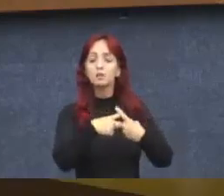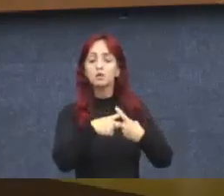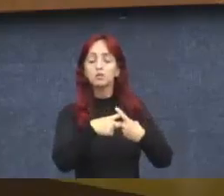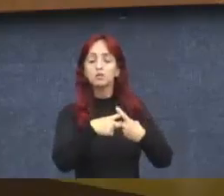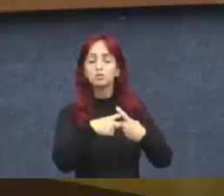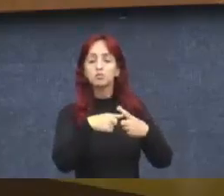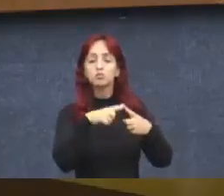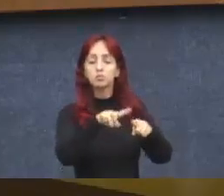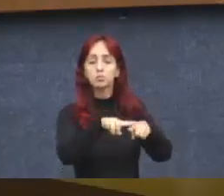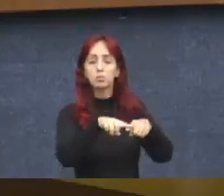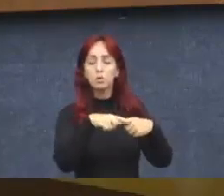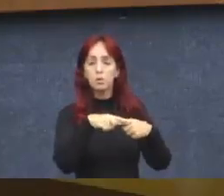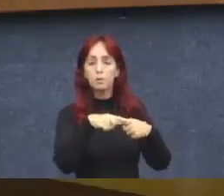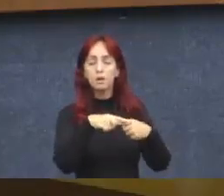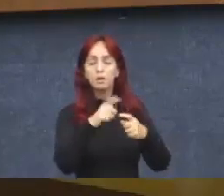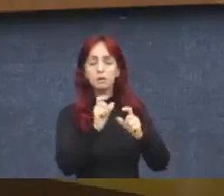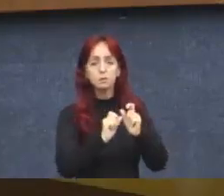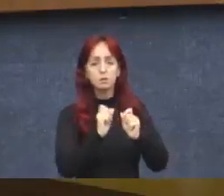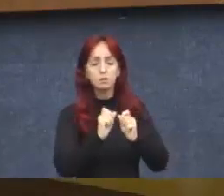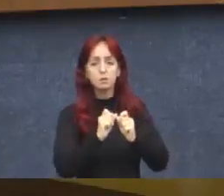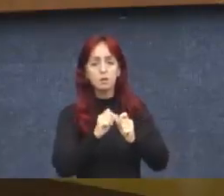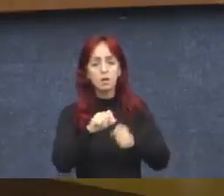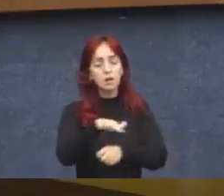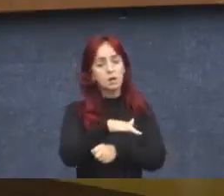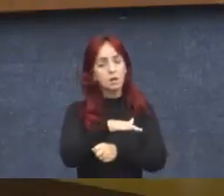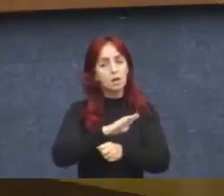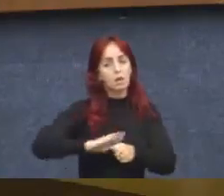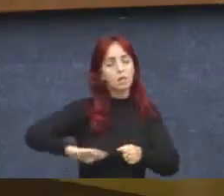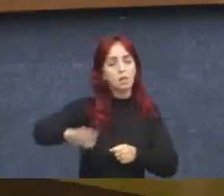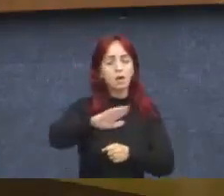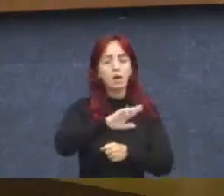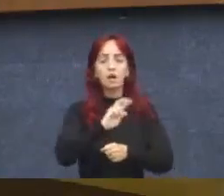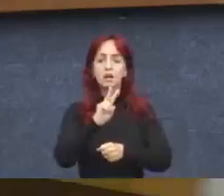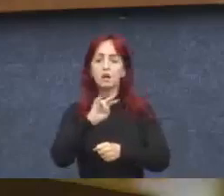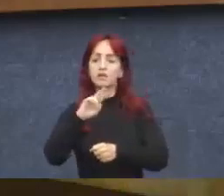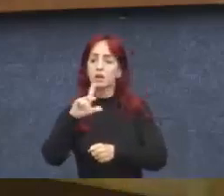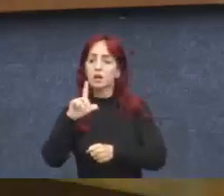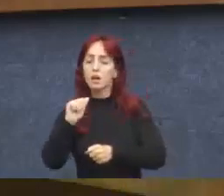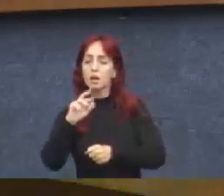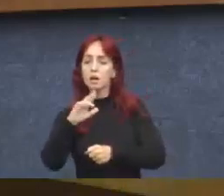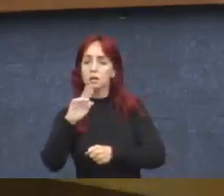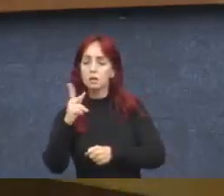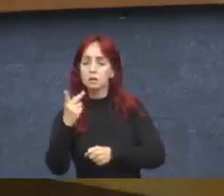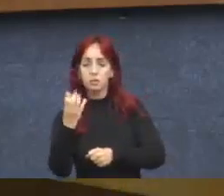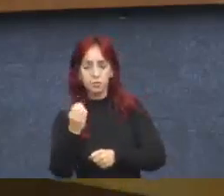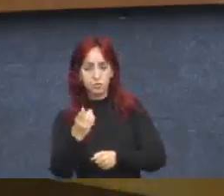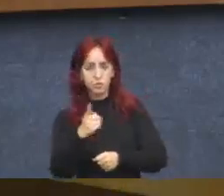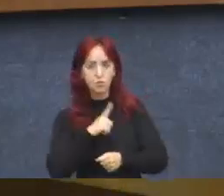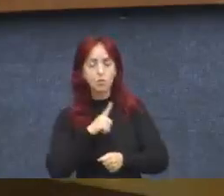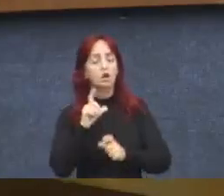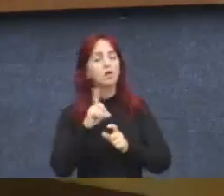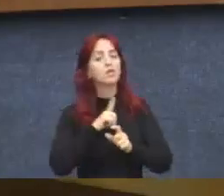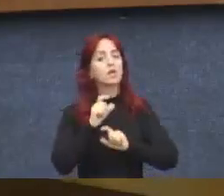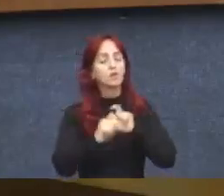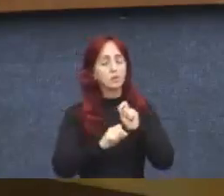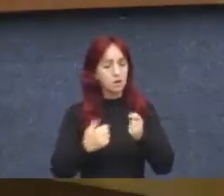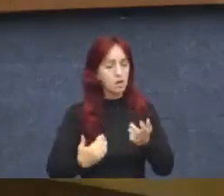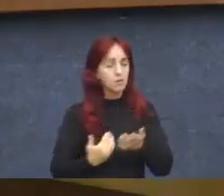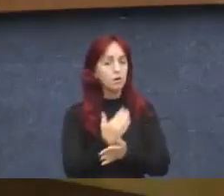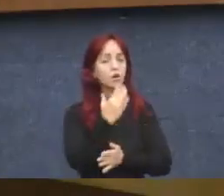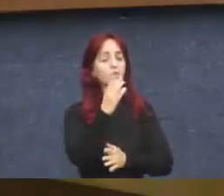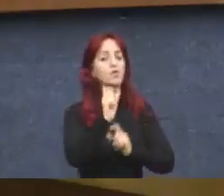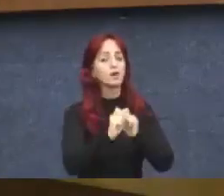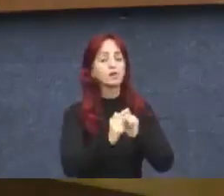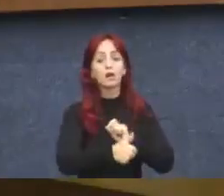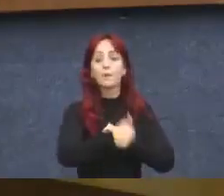Vilarinho. Esse projeto retornou a essa casa, foi aprovado em primeiro turno aqui recentemente,